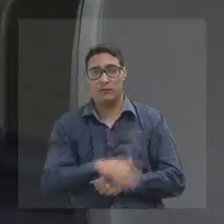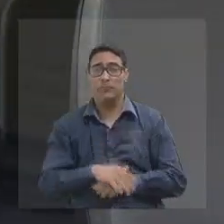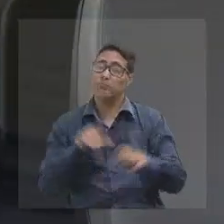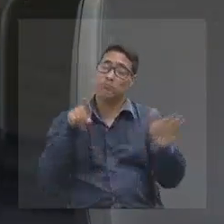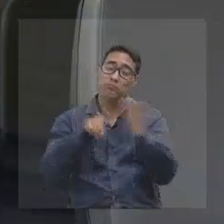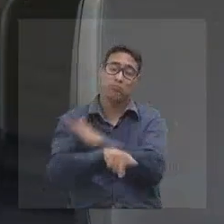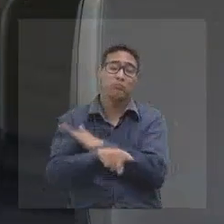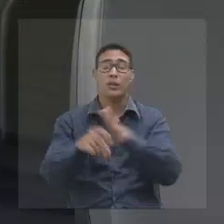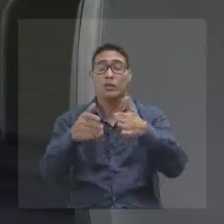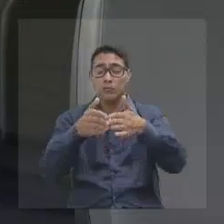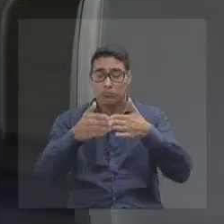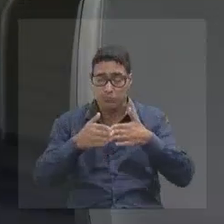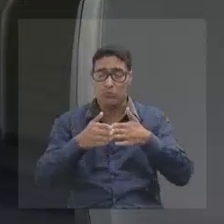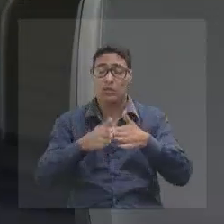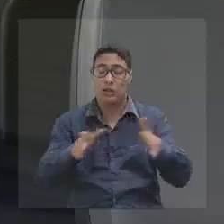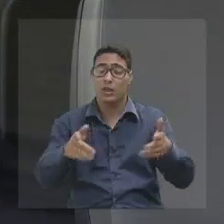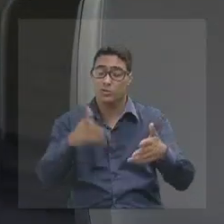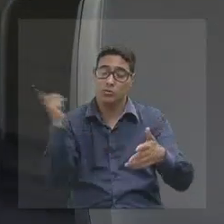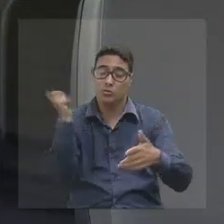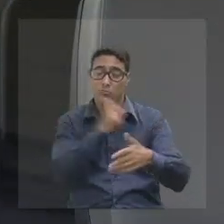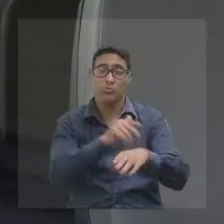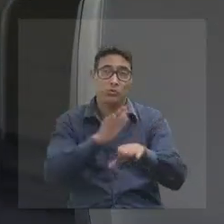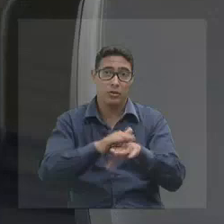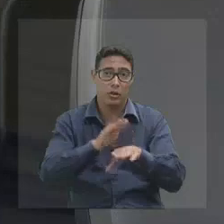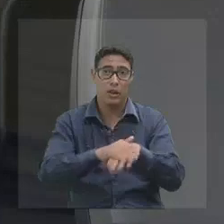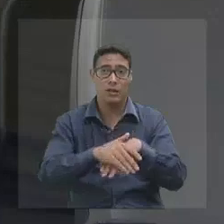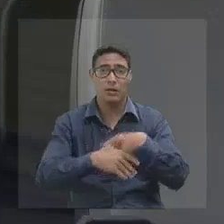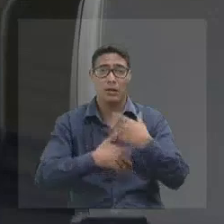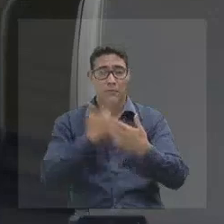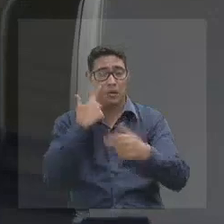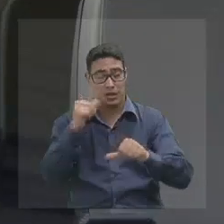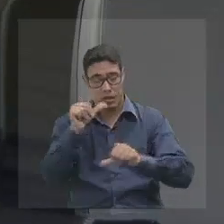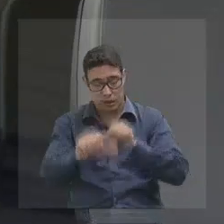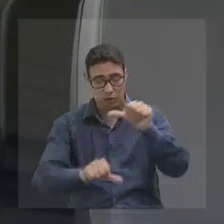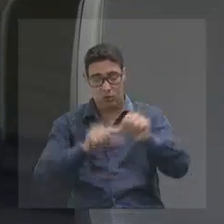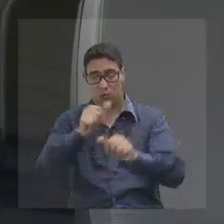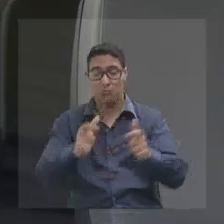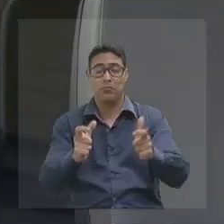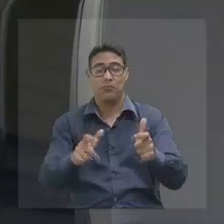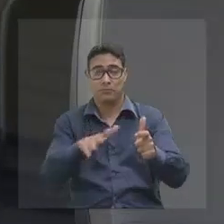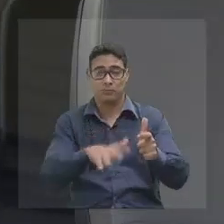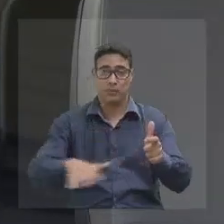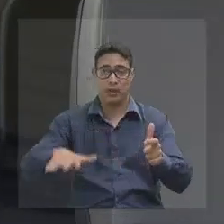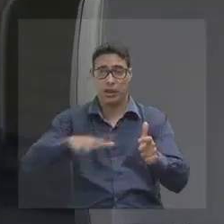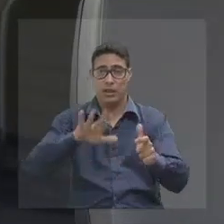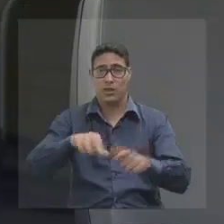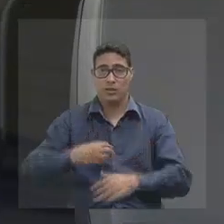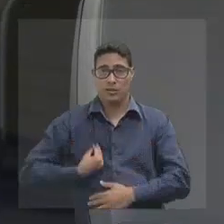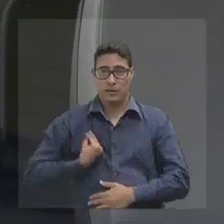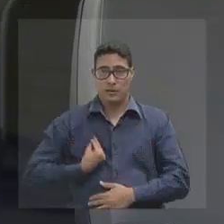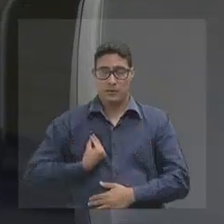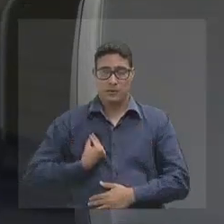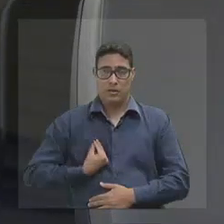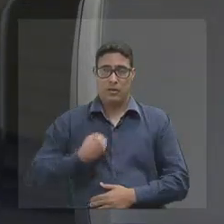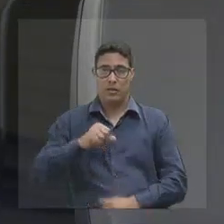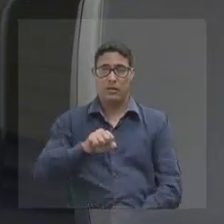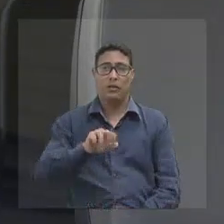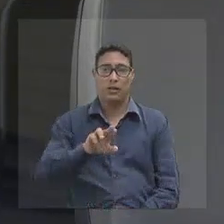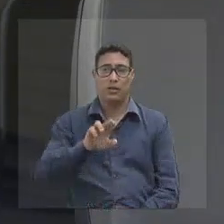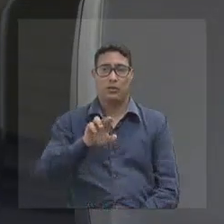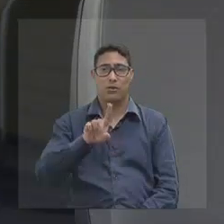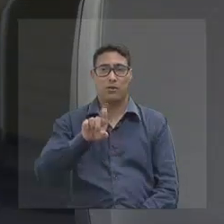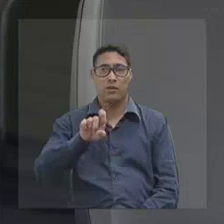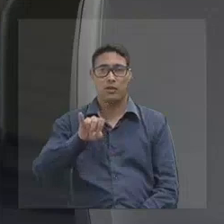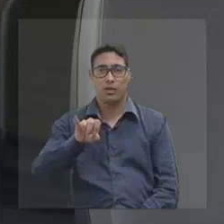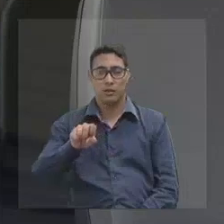que a gente consiga viabilizar e transformar essa área onde eles estão em Aldeia né e uma área de